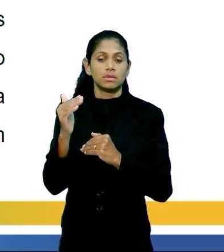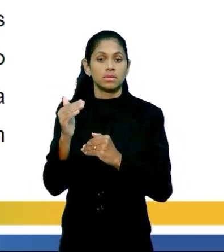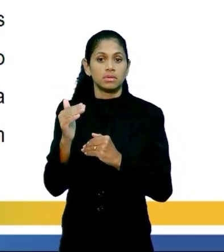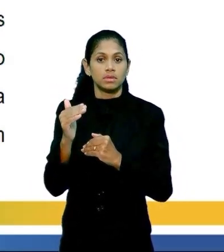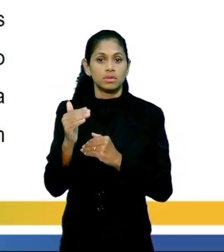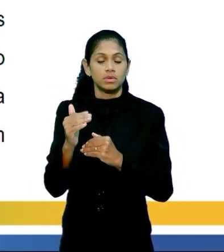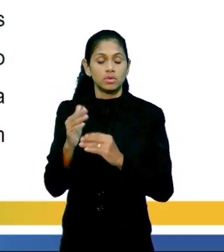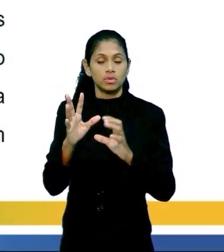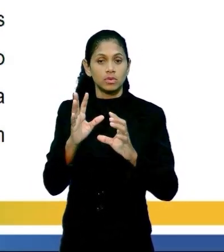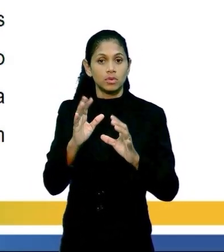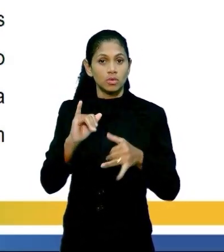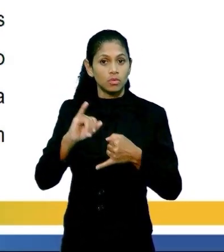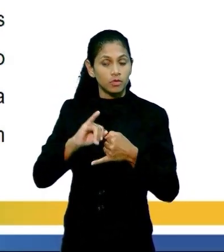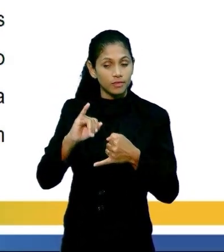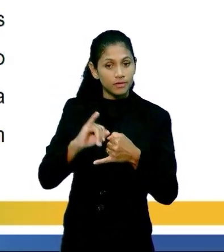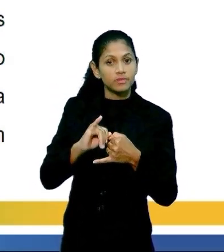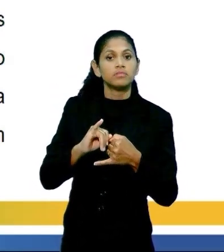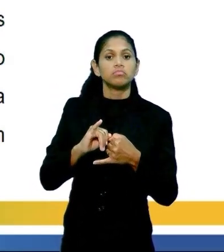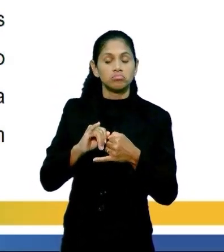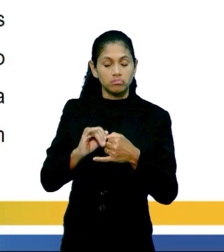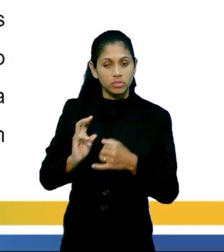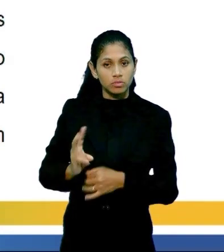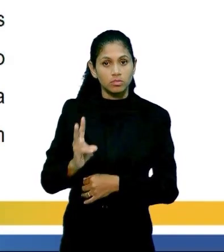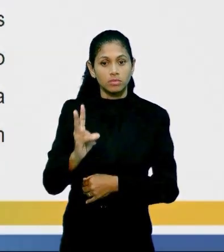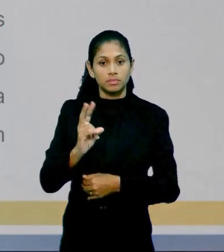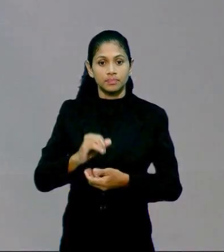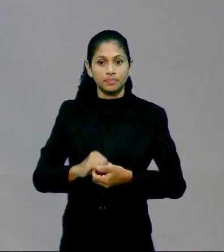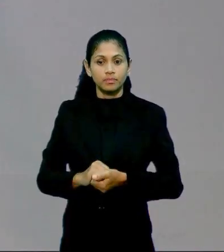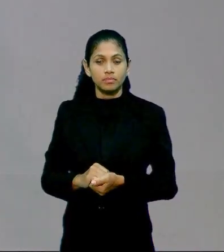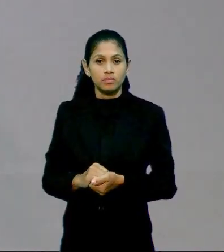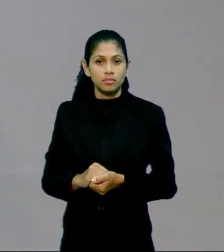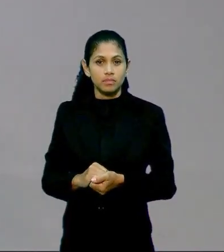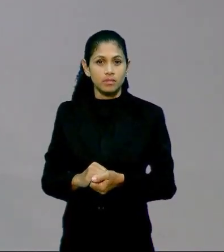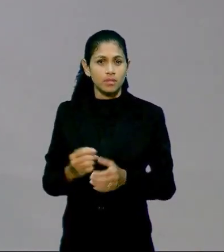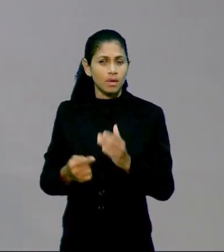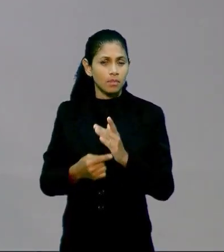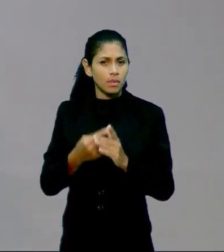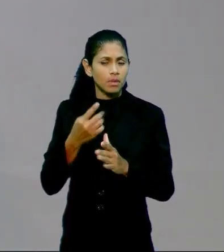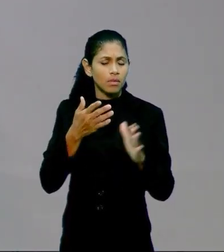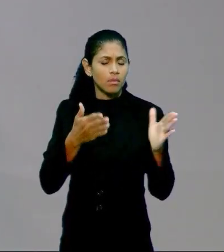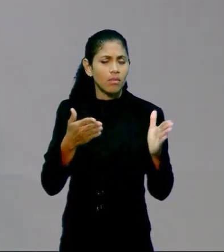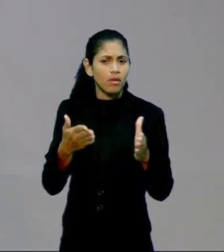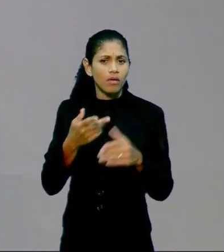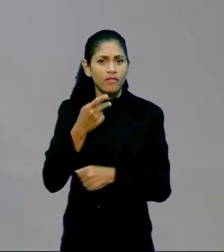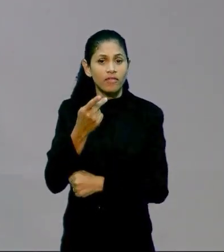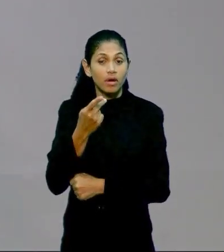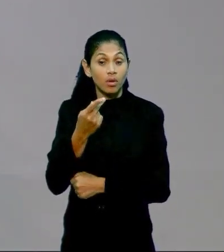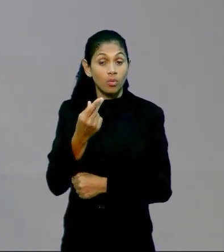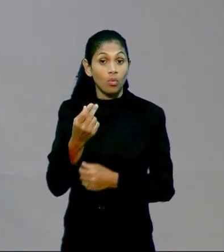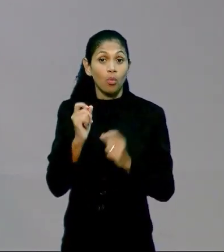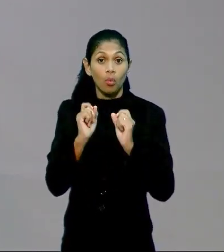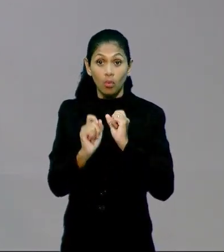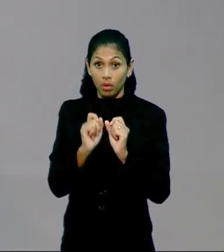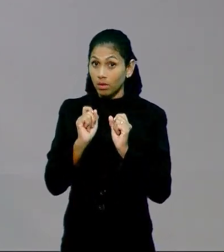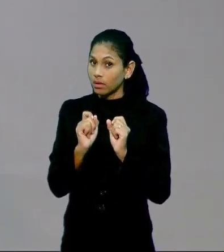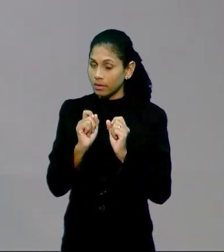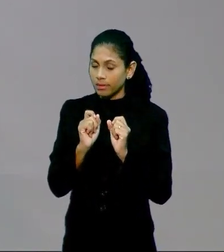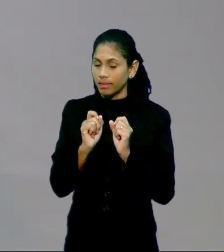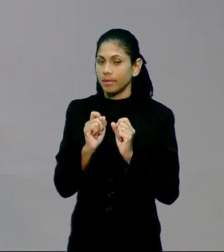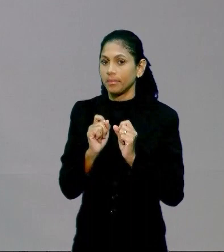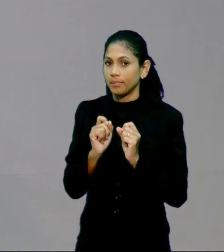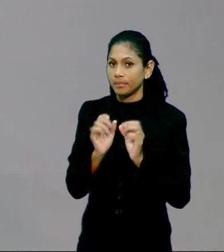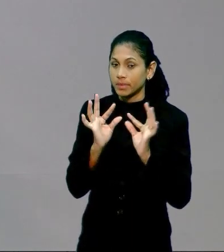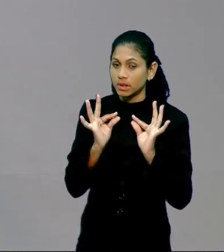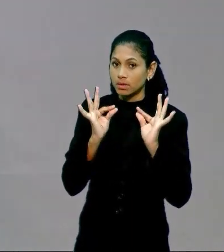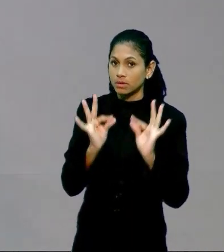nobres vêm sendo sintetizados. Então, essa primeira parte quer dizer o quê? Antes da realização de